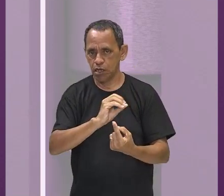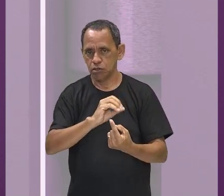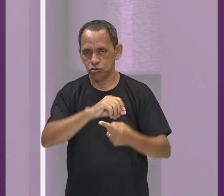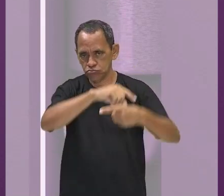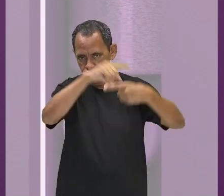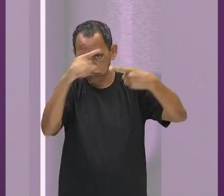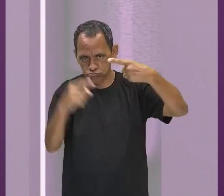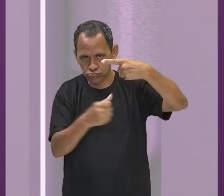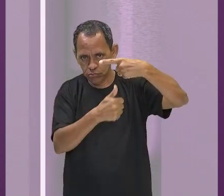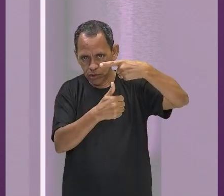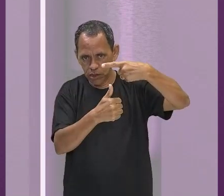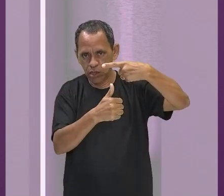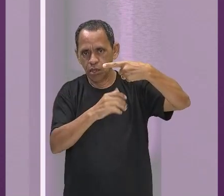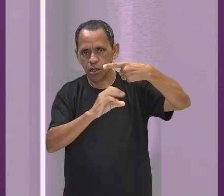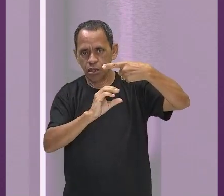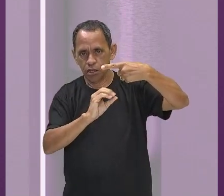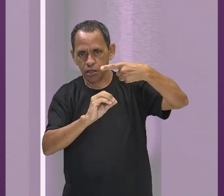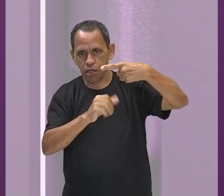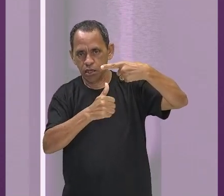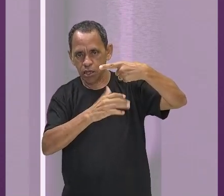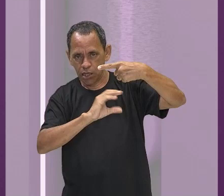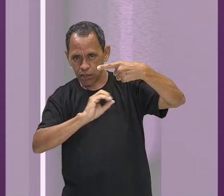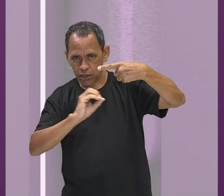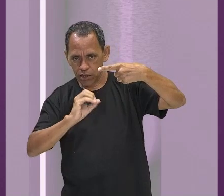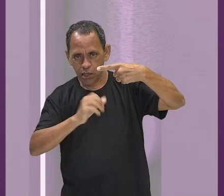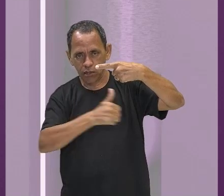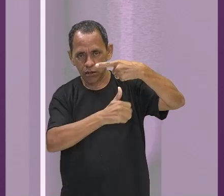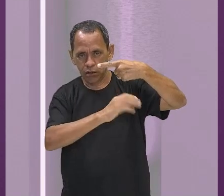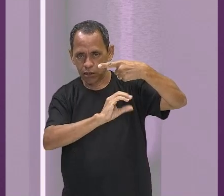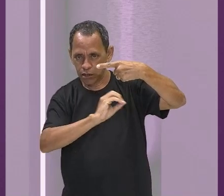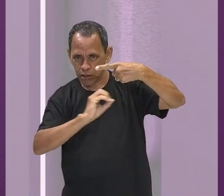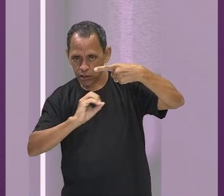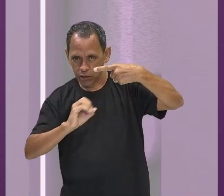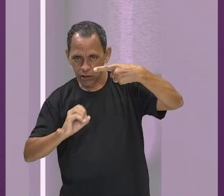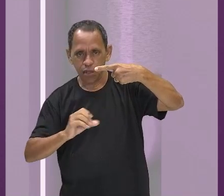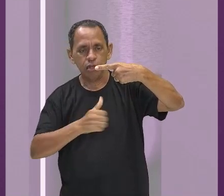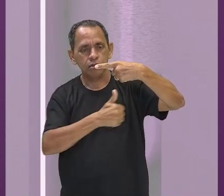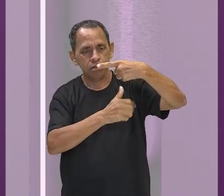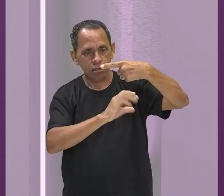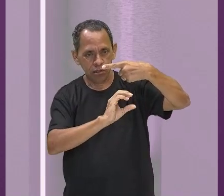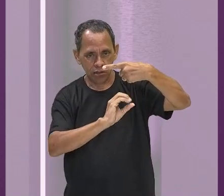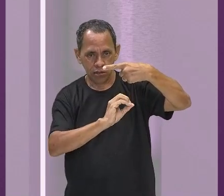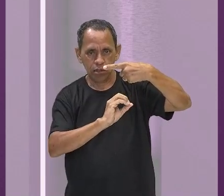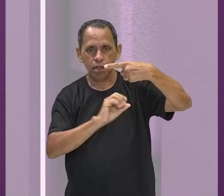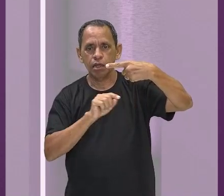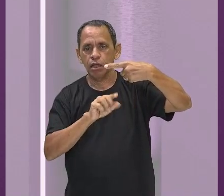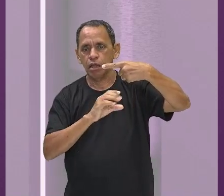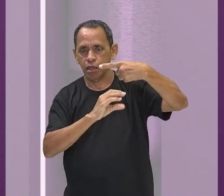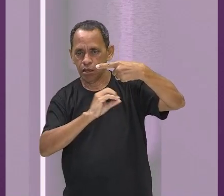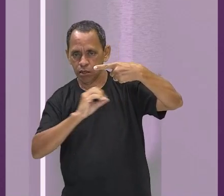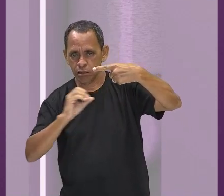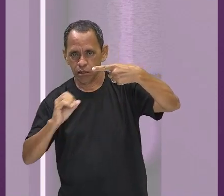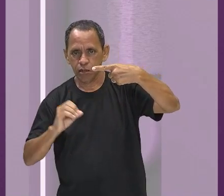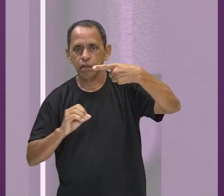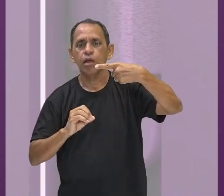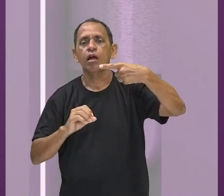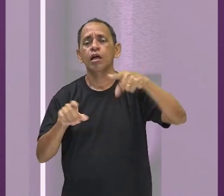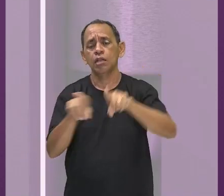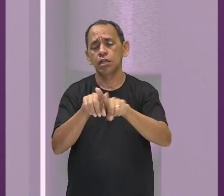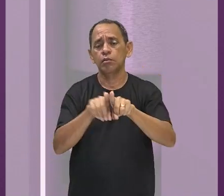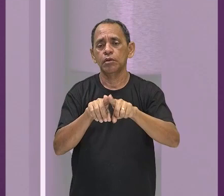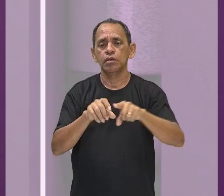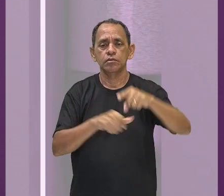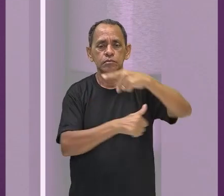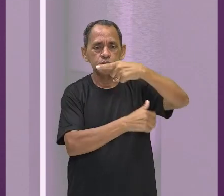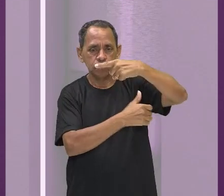ser 10, 100, 1000, 10.000, 100.000 e assim por diante. Ok?